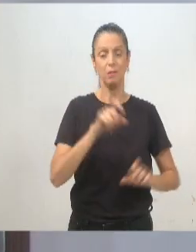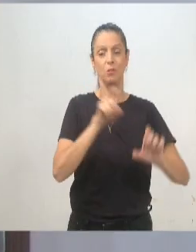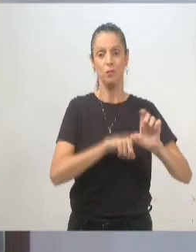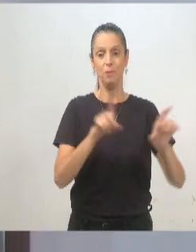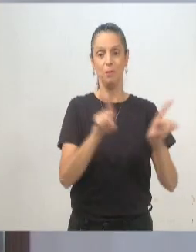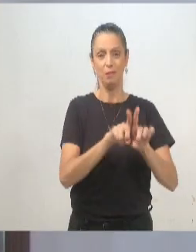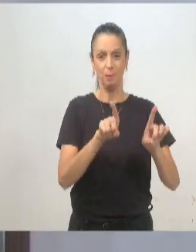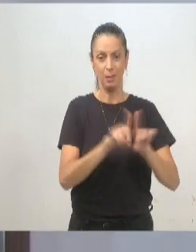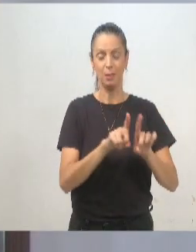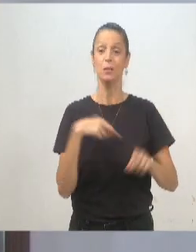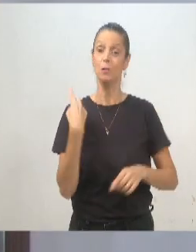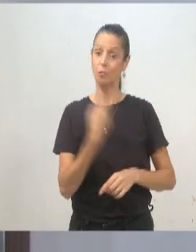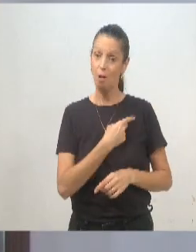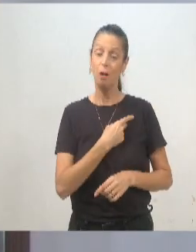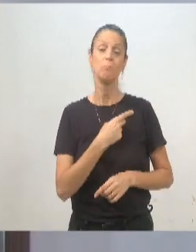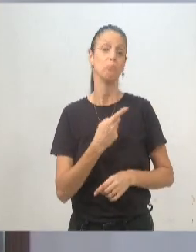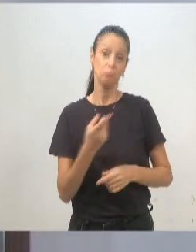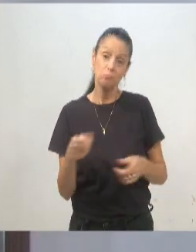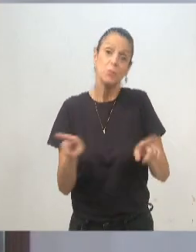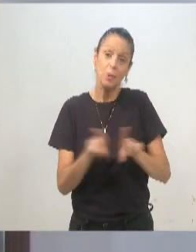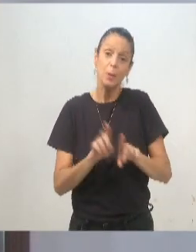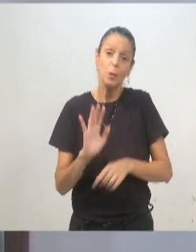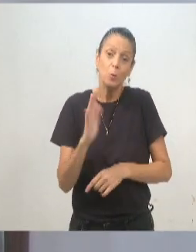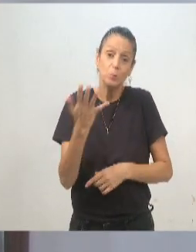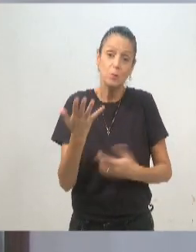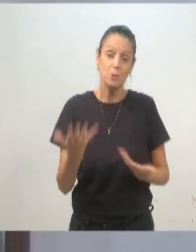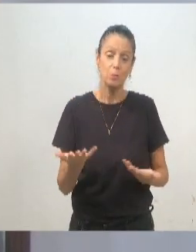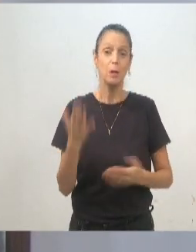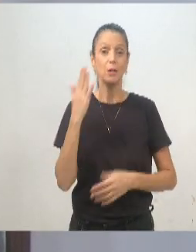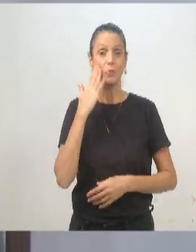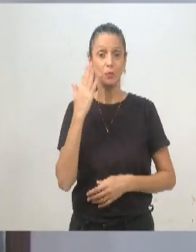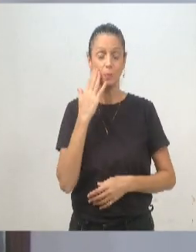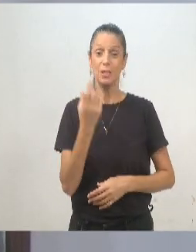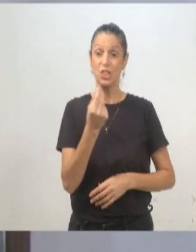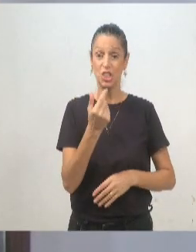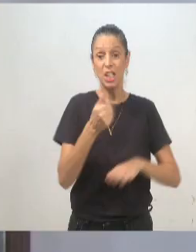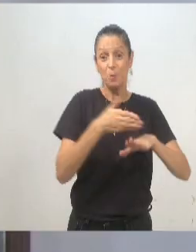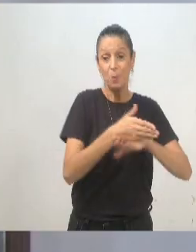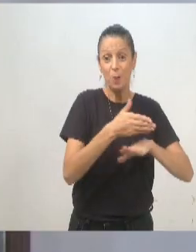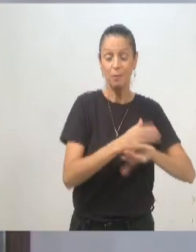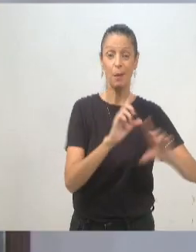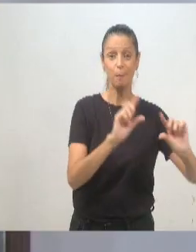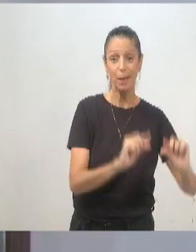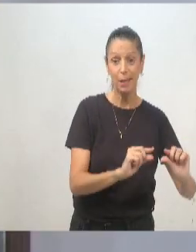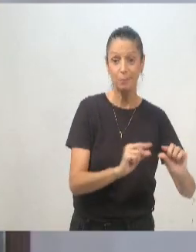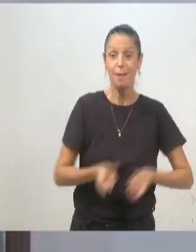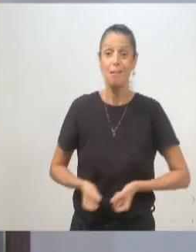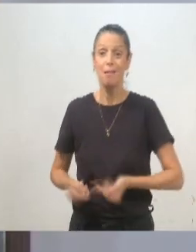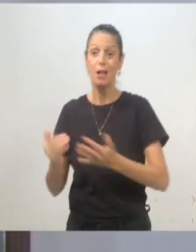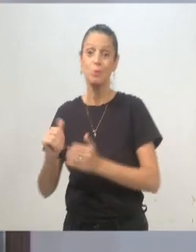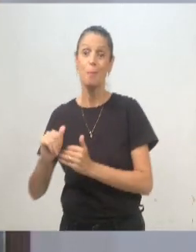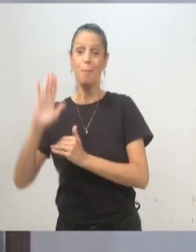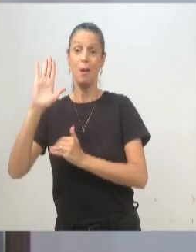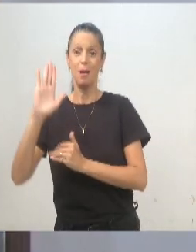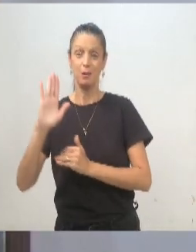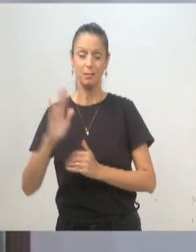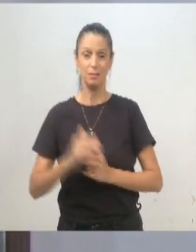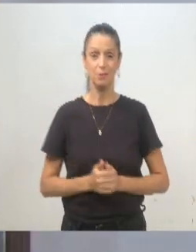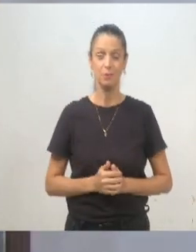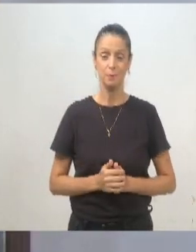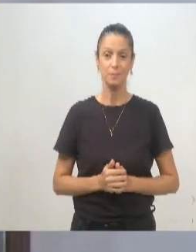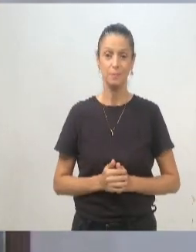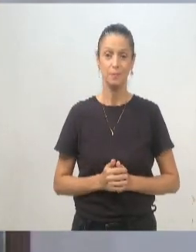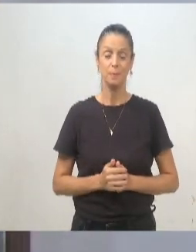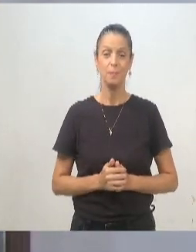uma situação conjuntural de receitas cada vez mais limitadas, de despesas cada vez mais crescentes. E aí,